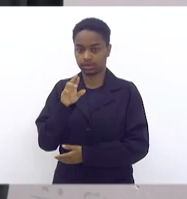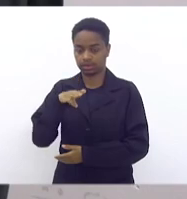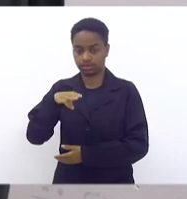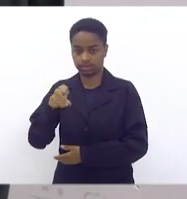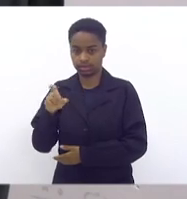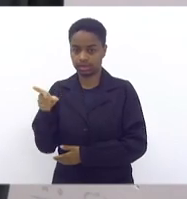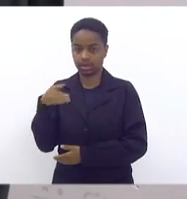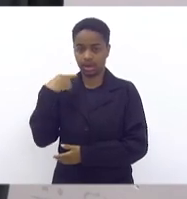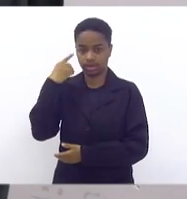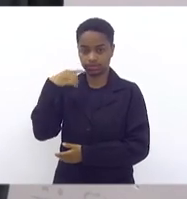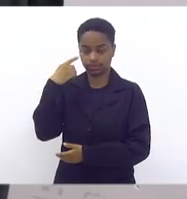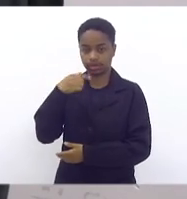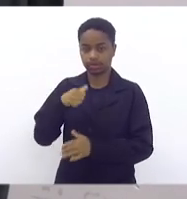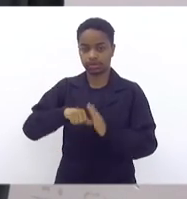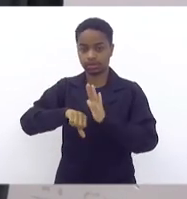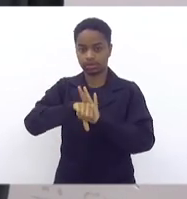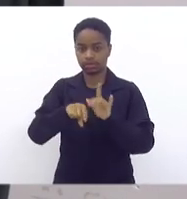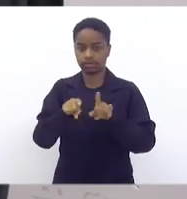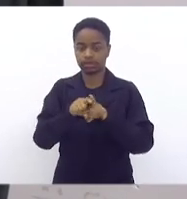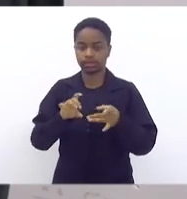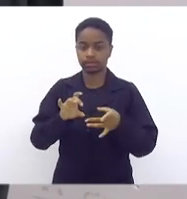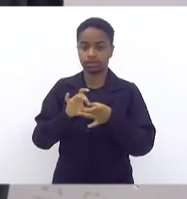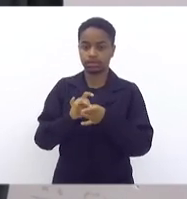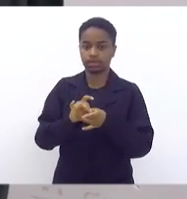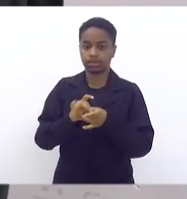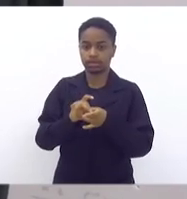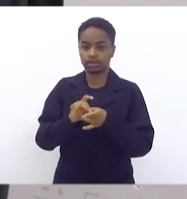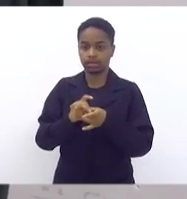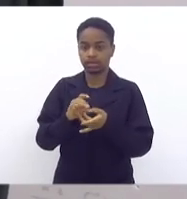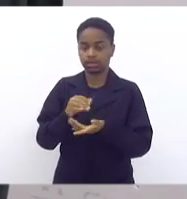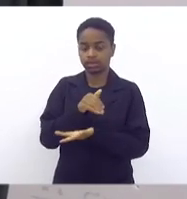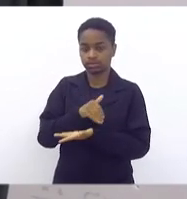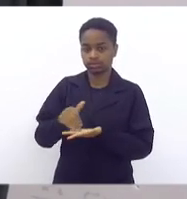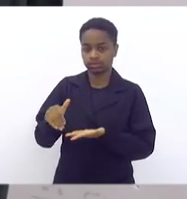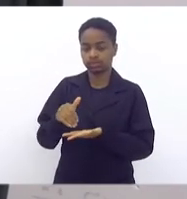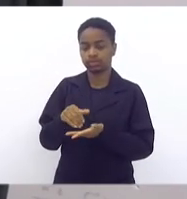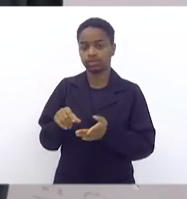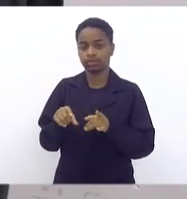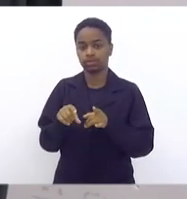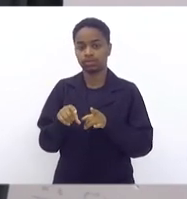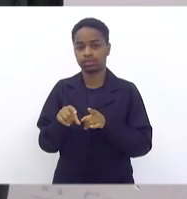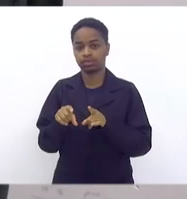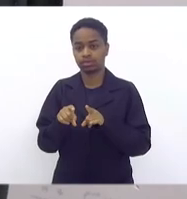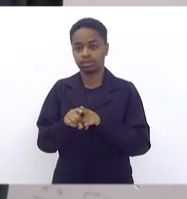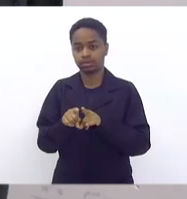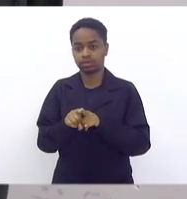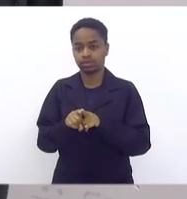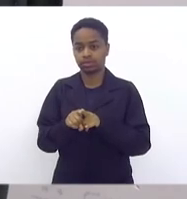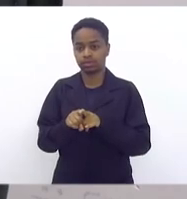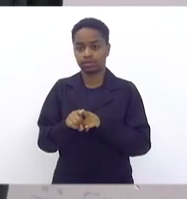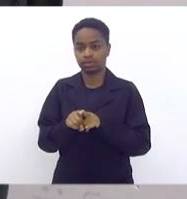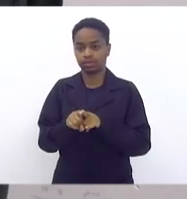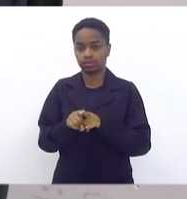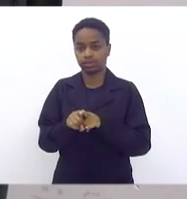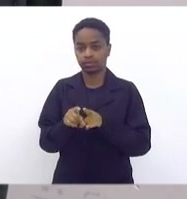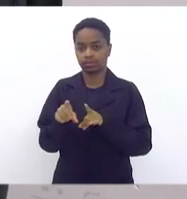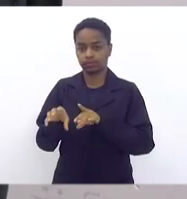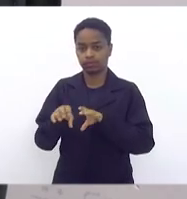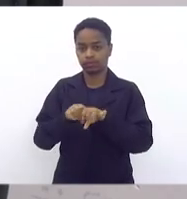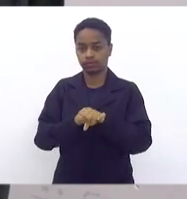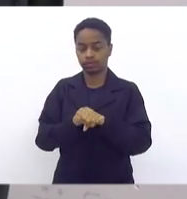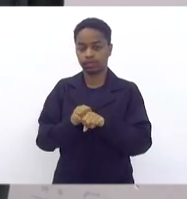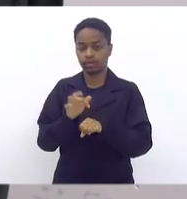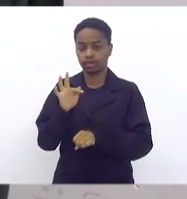criminal sócio do escritório raal né carnelos e Vargas do Amaral advogados graduado pela